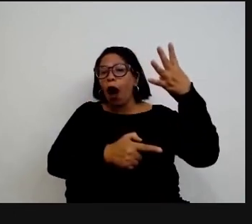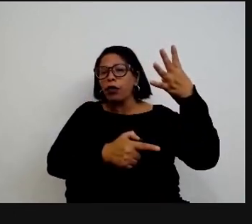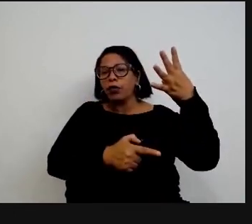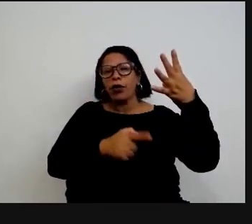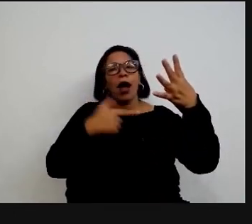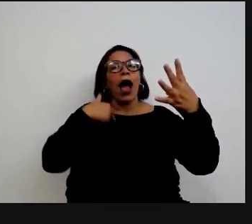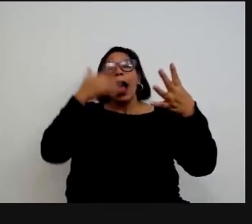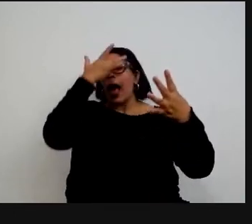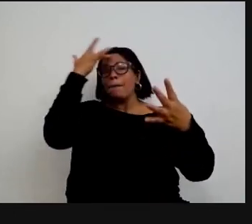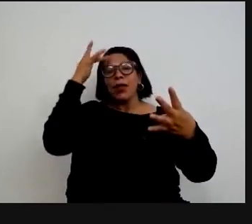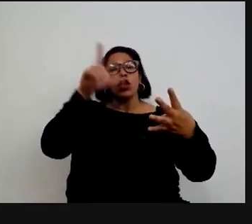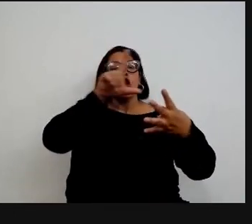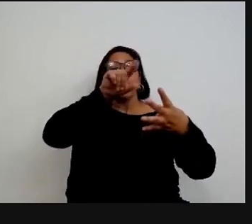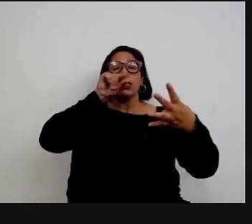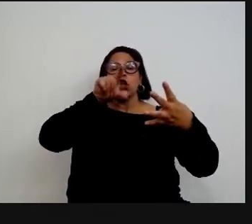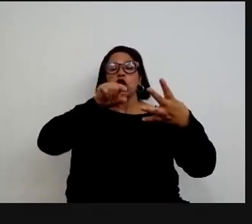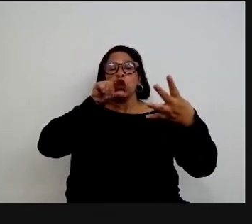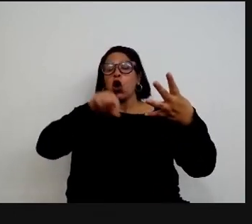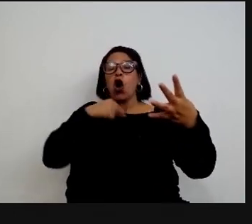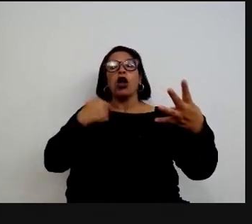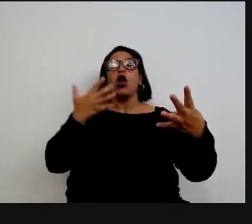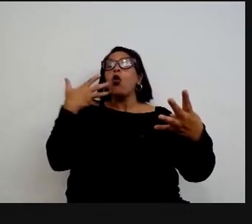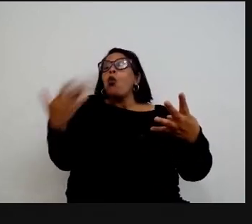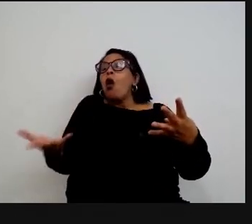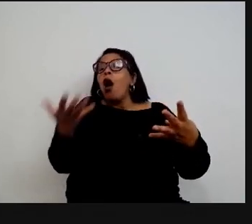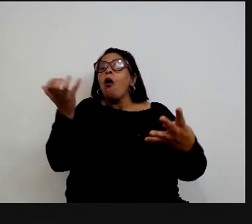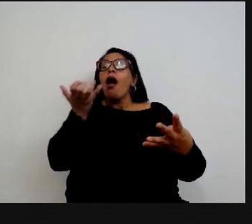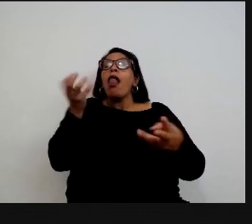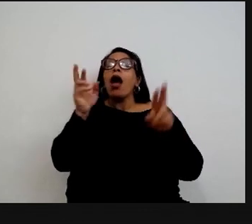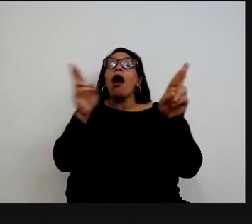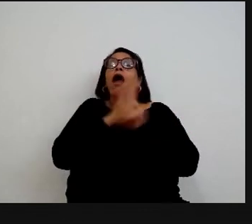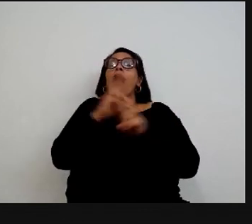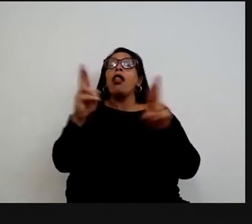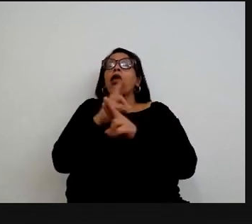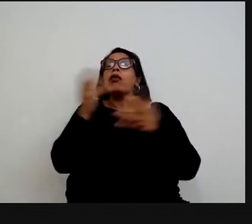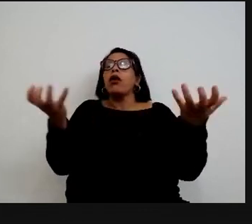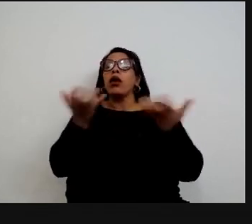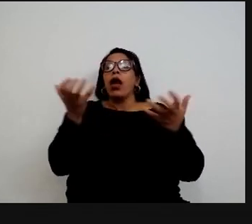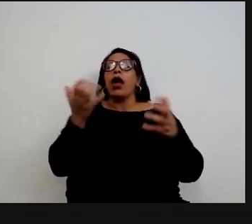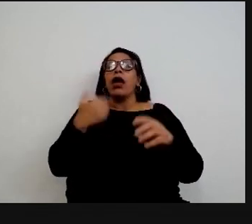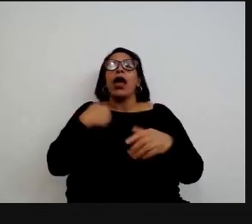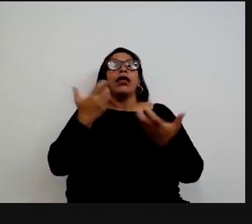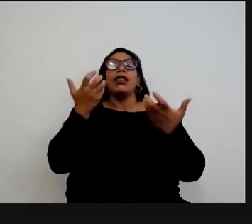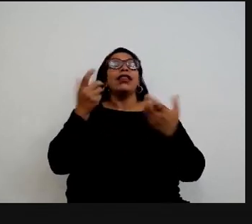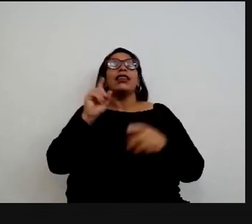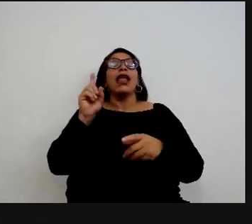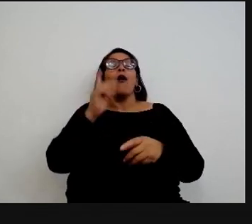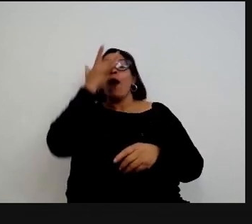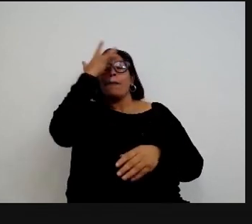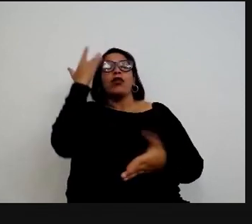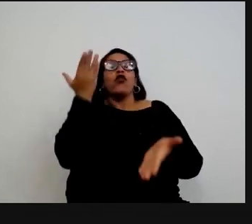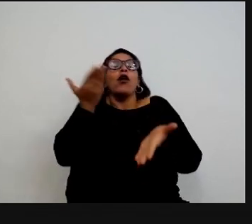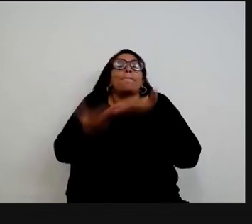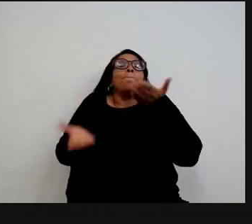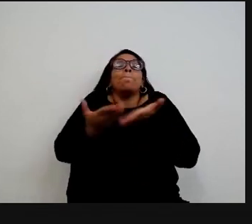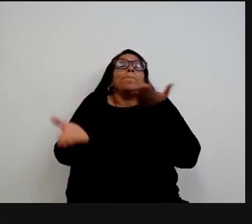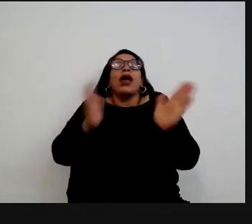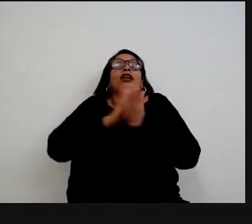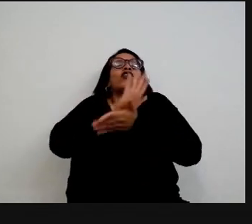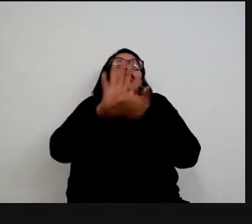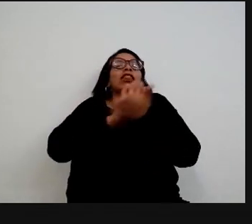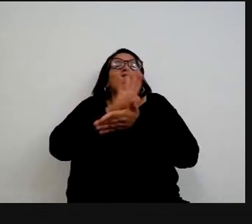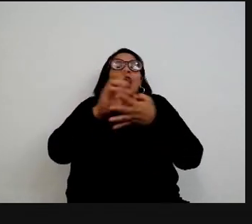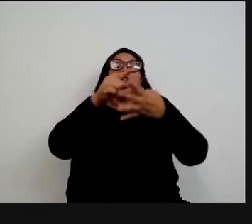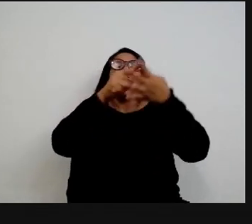realmente deixar espaços para que a gente possa trazer essas pessoas, que não que elas fiquem para trás, mas que o tempo de adaptação dela